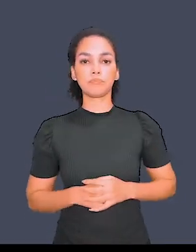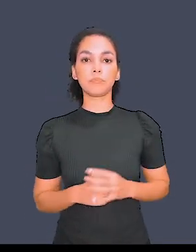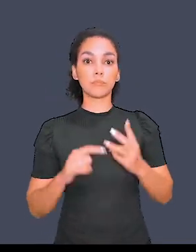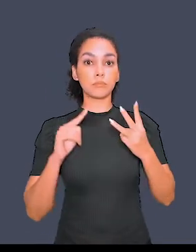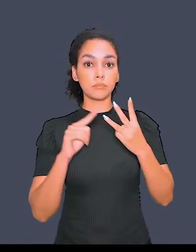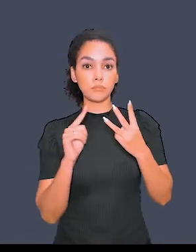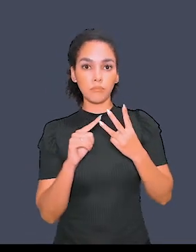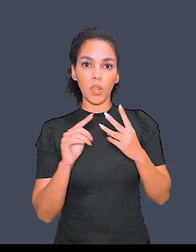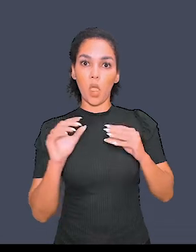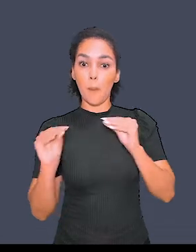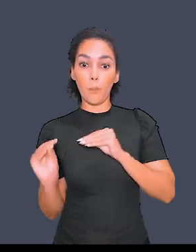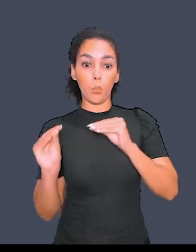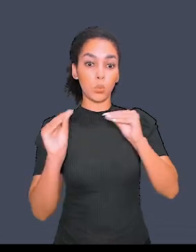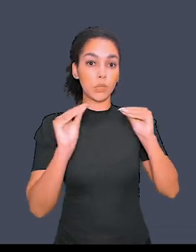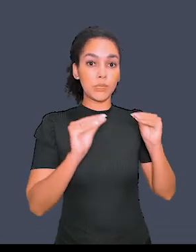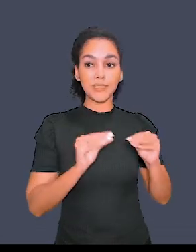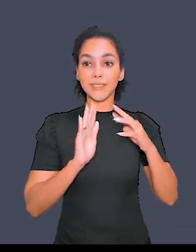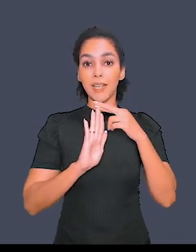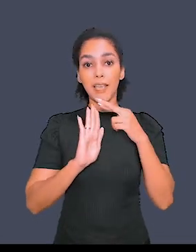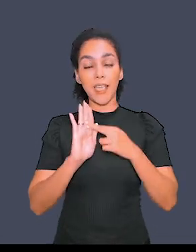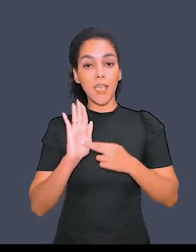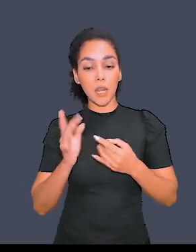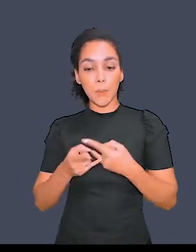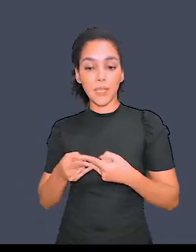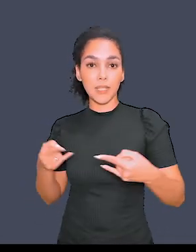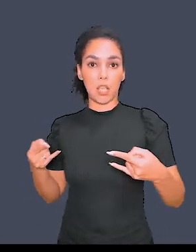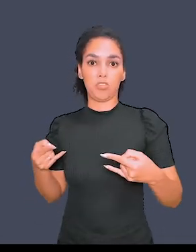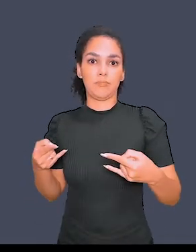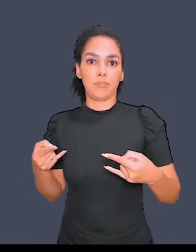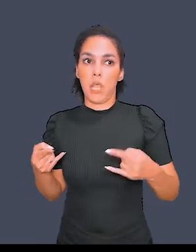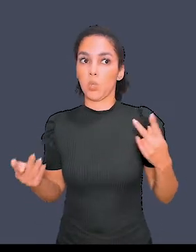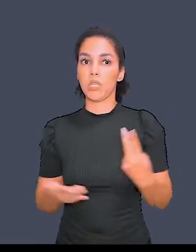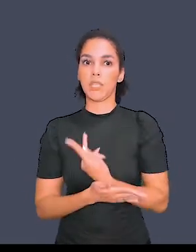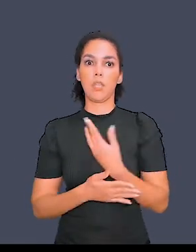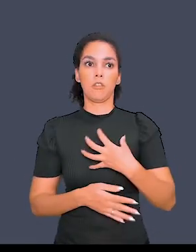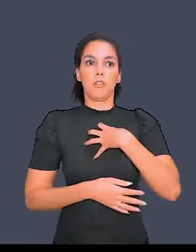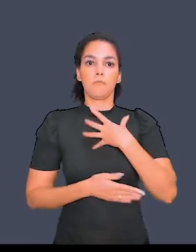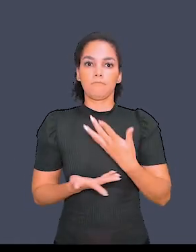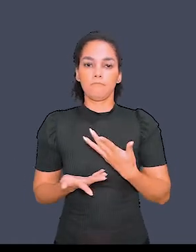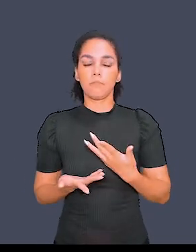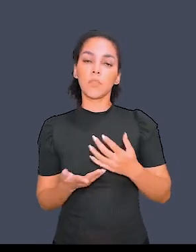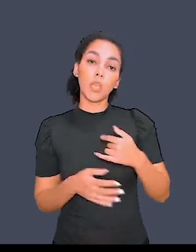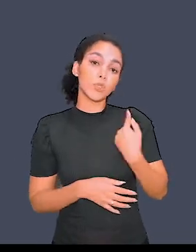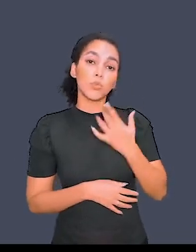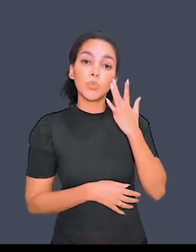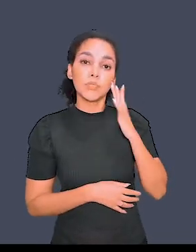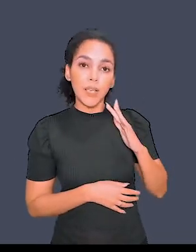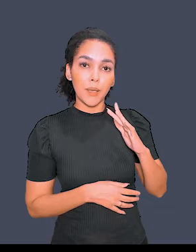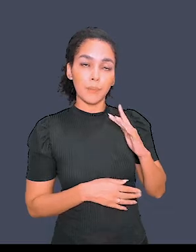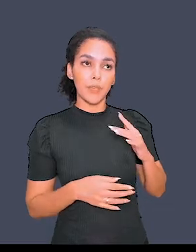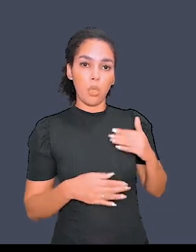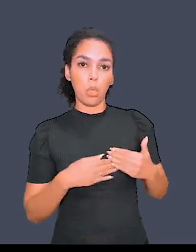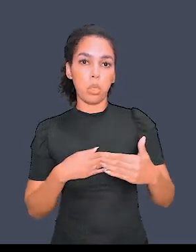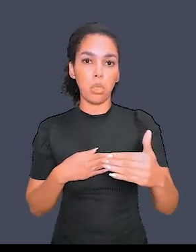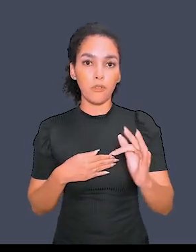risco, mudança repentina nas regras de emissão de passagem. A gente não sabe como vai ser daqui para frente, mas, por exemplo, hoje nós